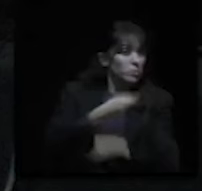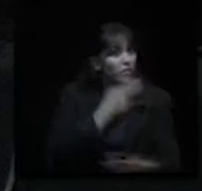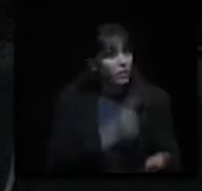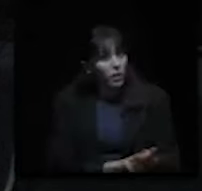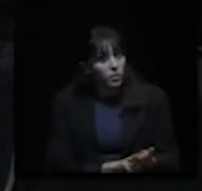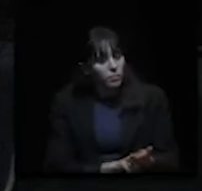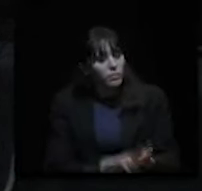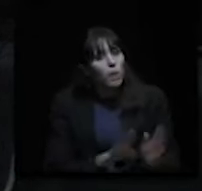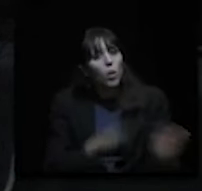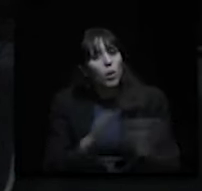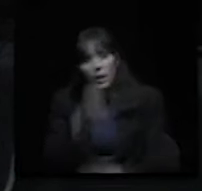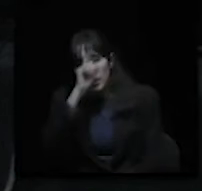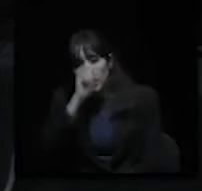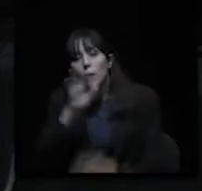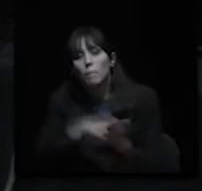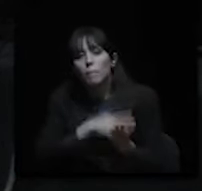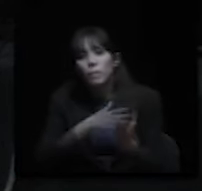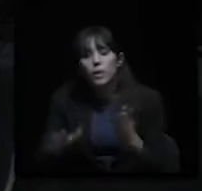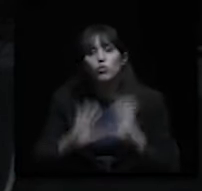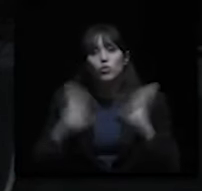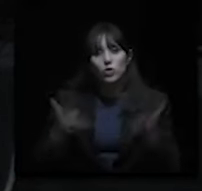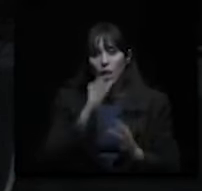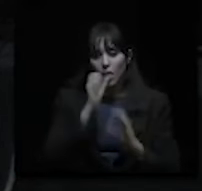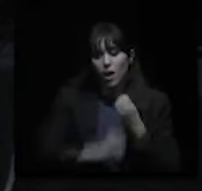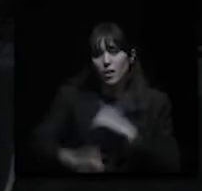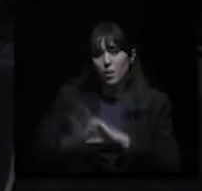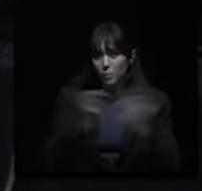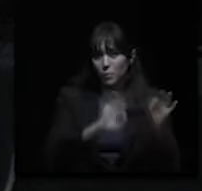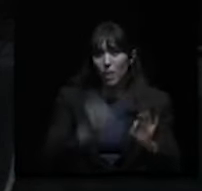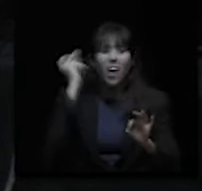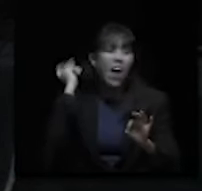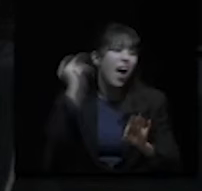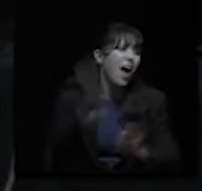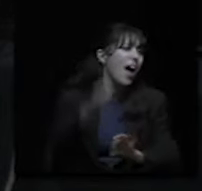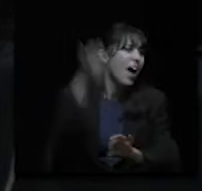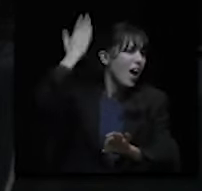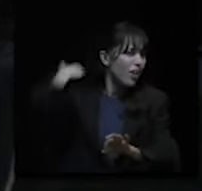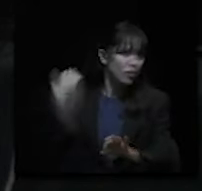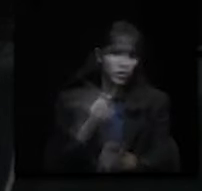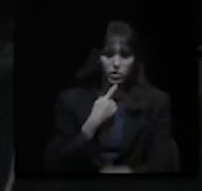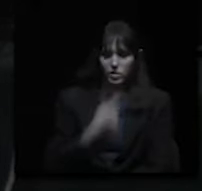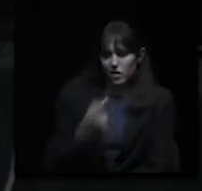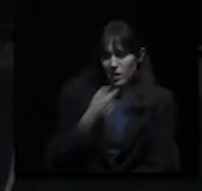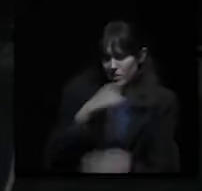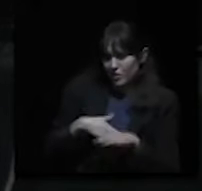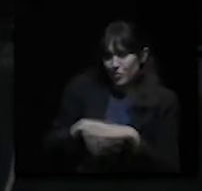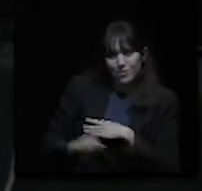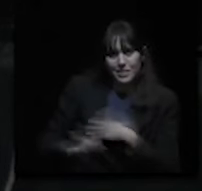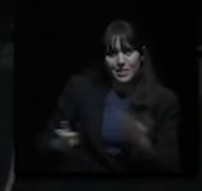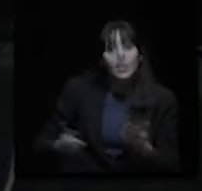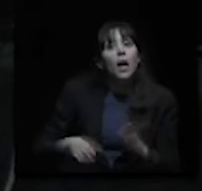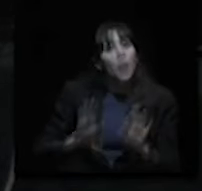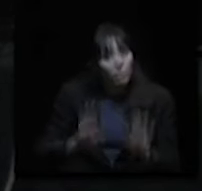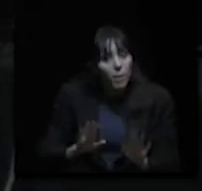verdade. Mas lembramos que o Plano Geral de Drenagem estava a ser preparado e projetado há anos e seria muito estranho se este Executivo não o executasse.